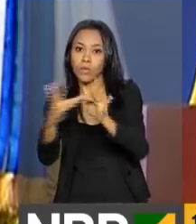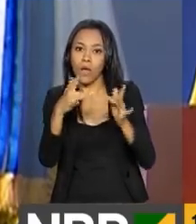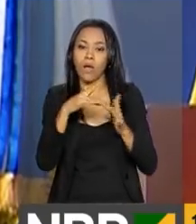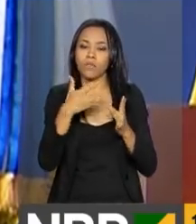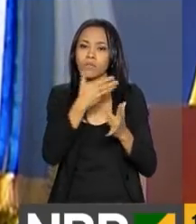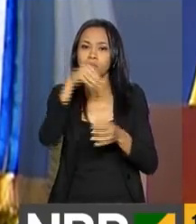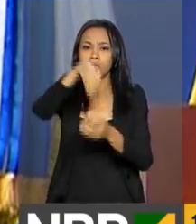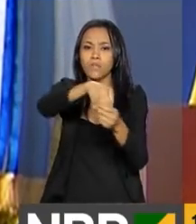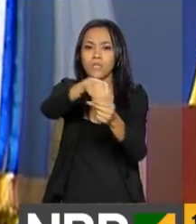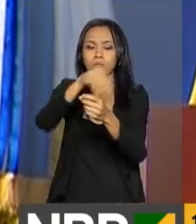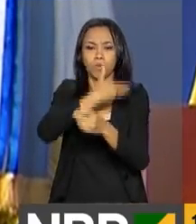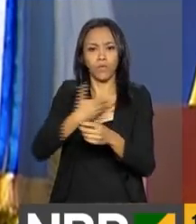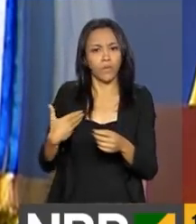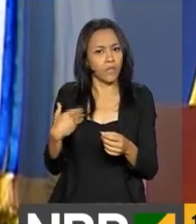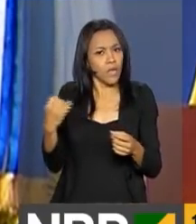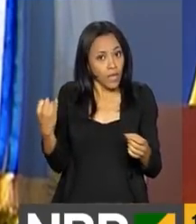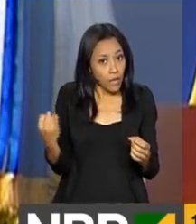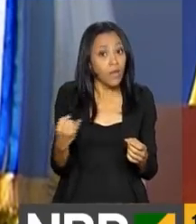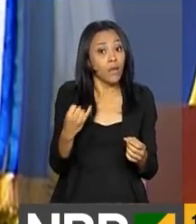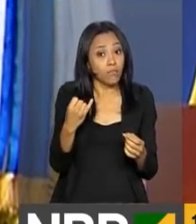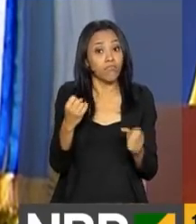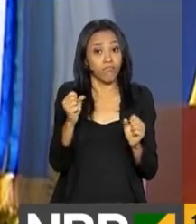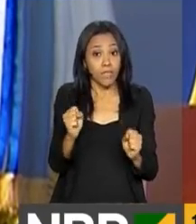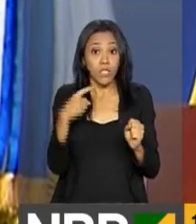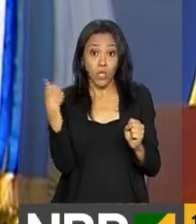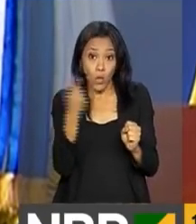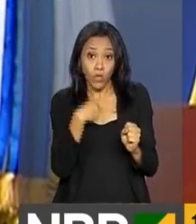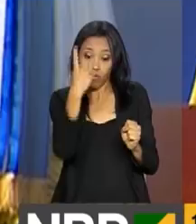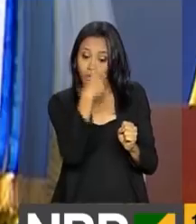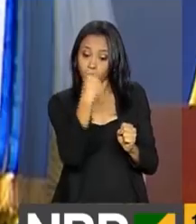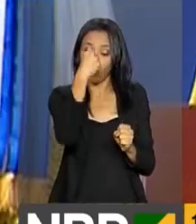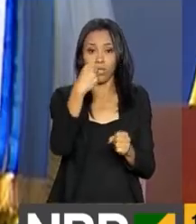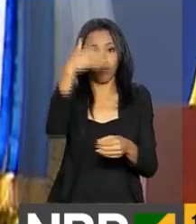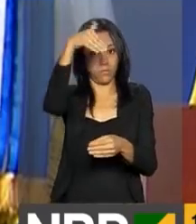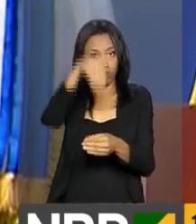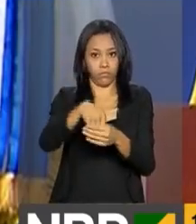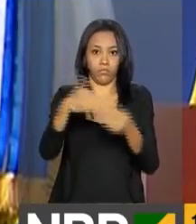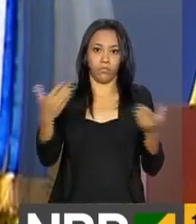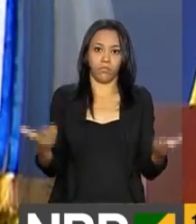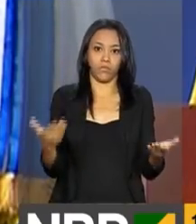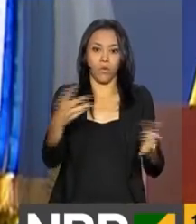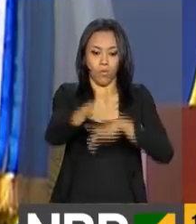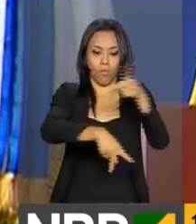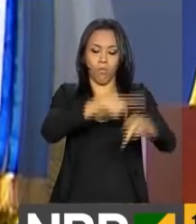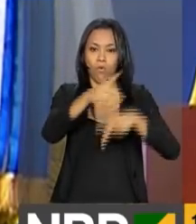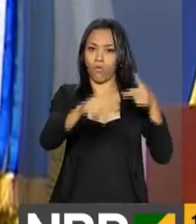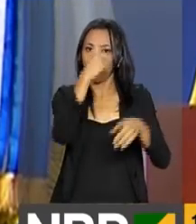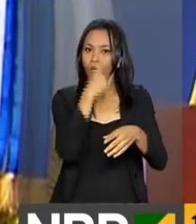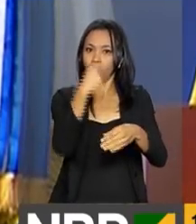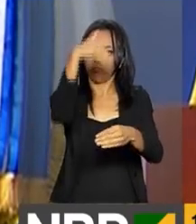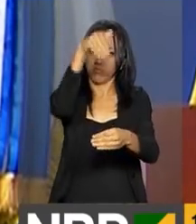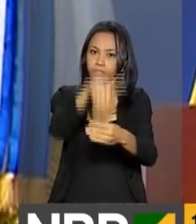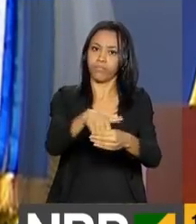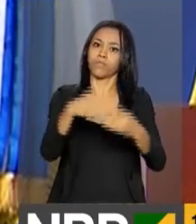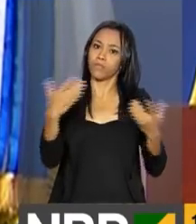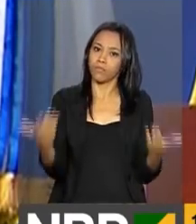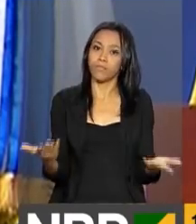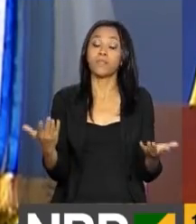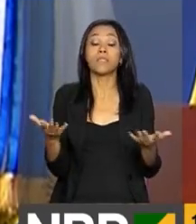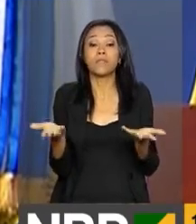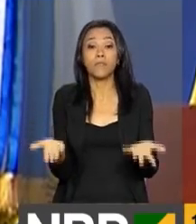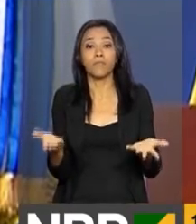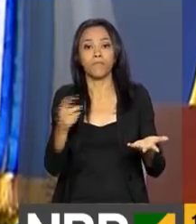não por conta própria, nós somos autoridades constituídas, já que o poder não é nosso. Nós somos constituídos autoridades.